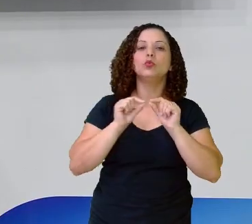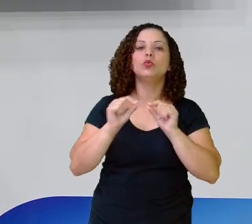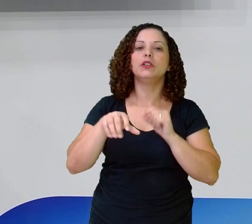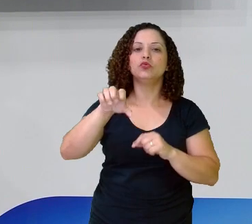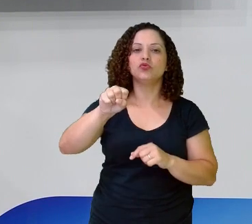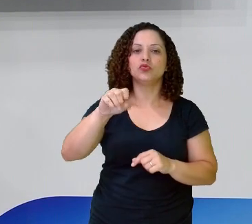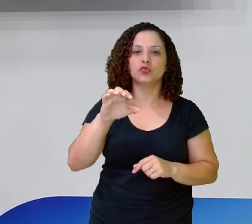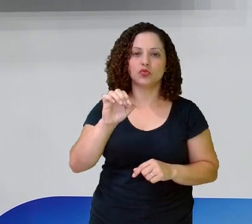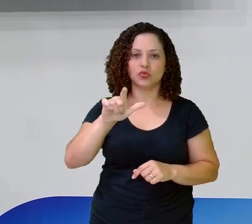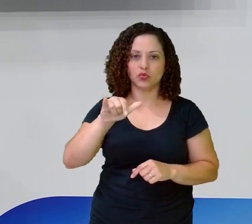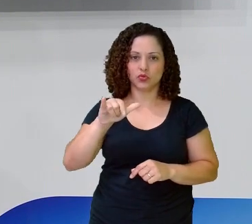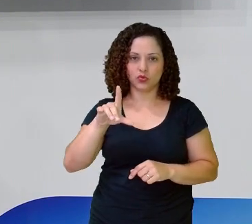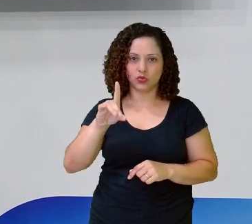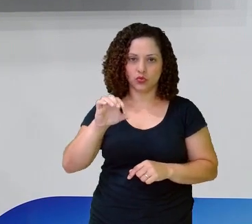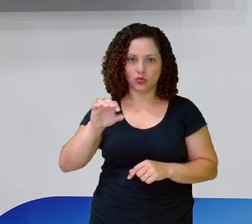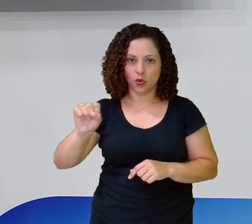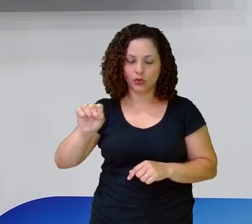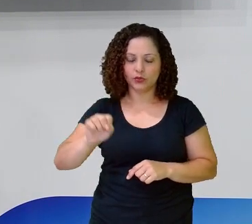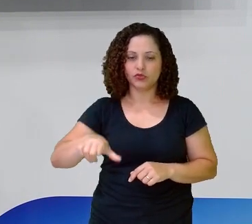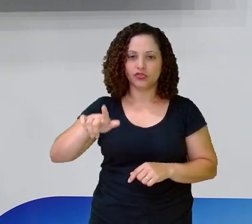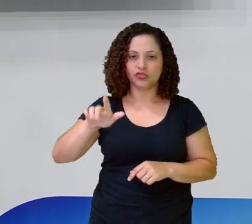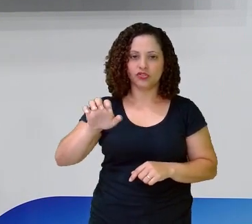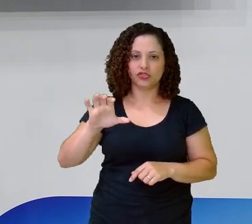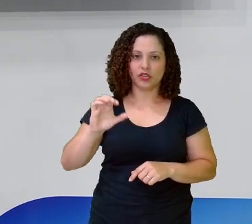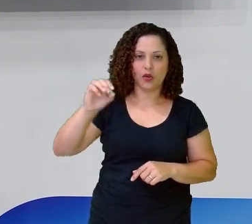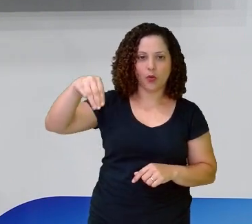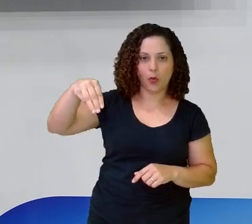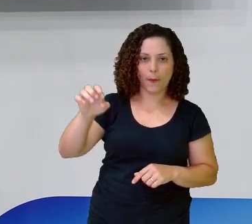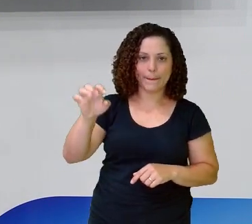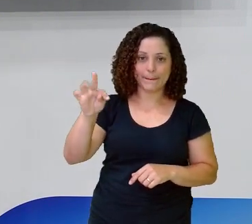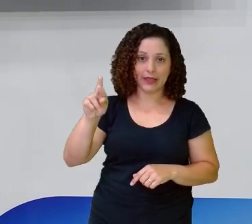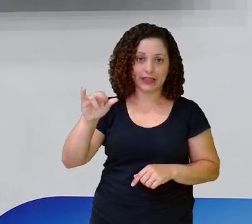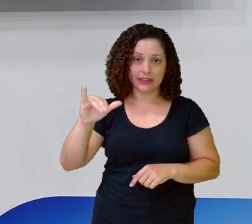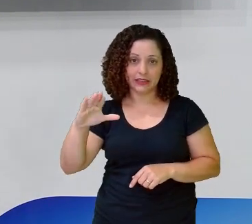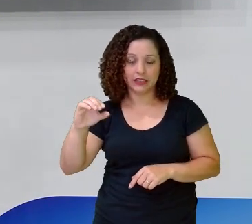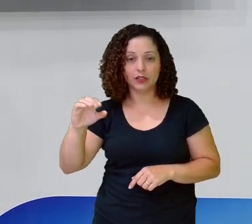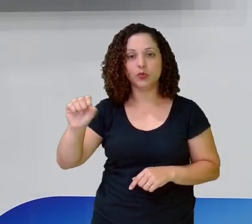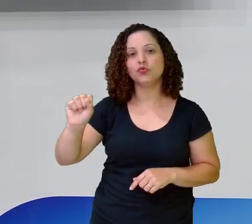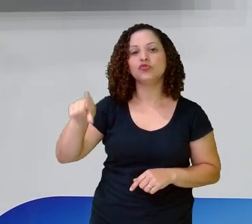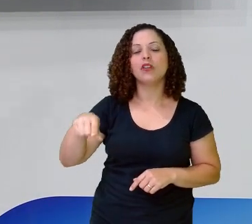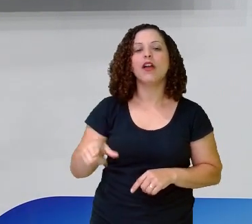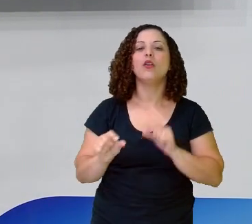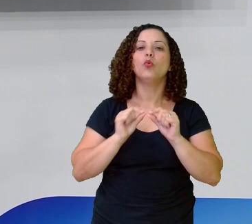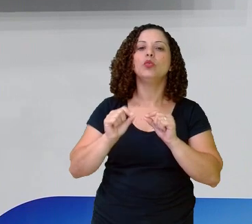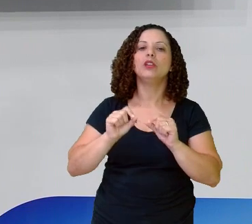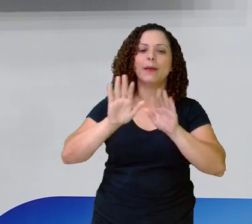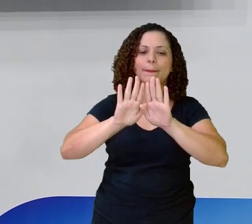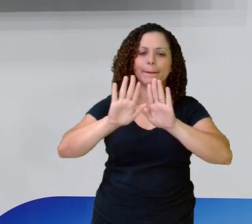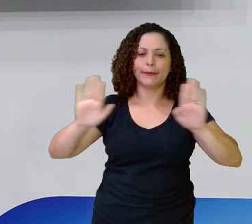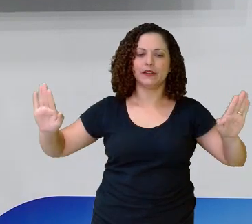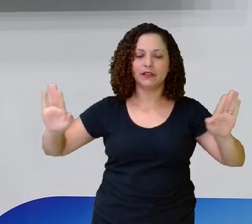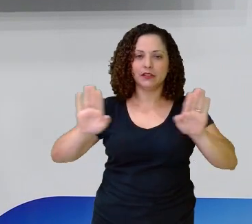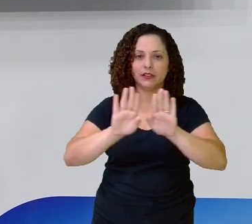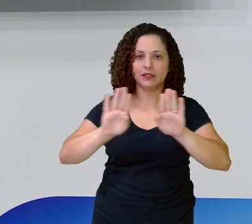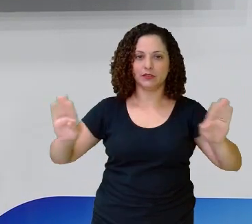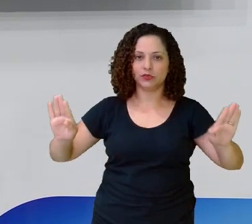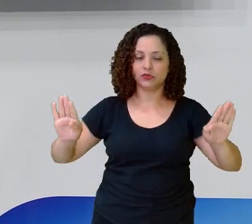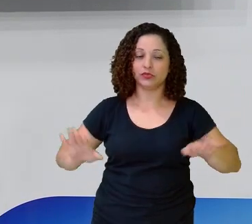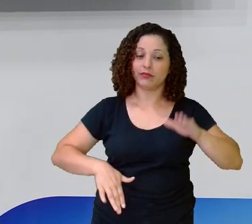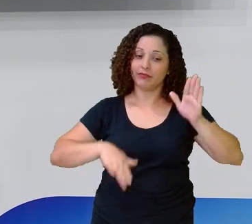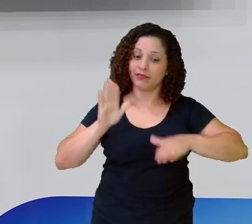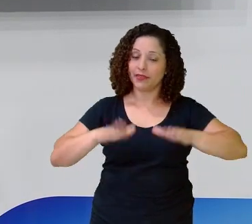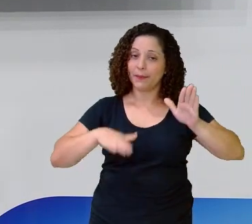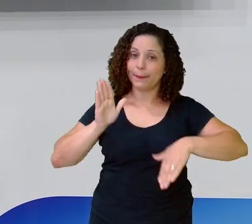ano, eles são formados por figuras planas. Figuras planas diversas, dependendo de